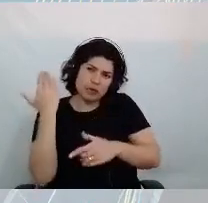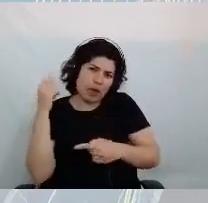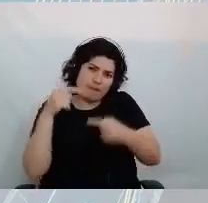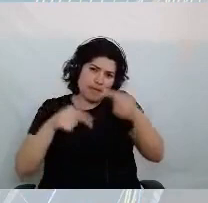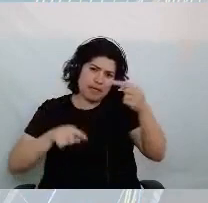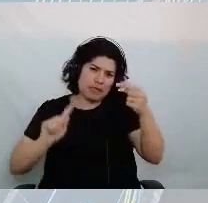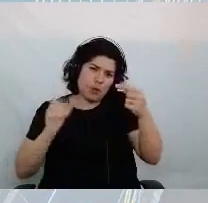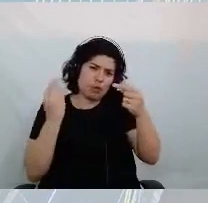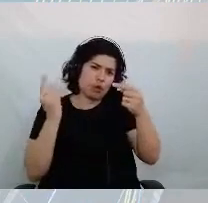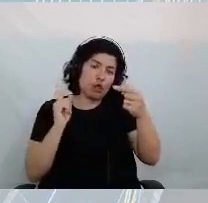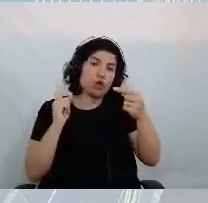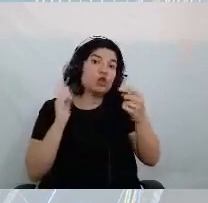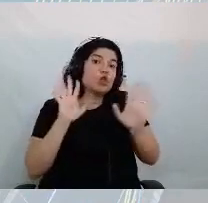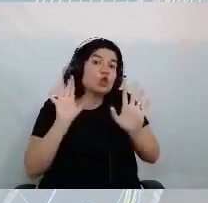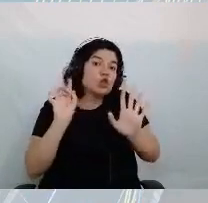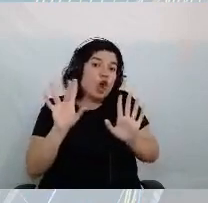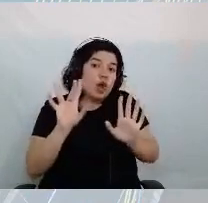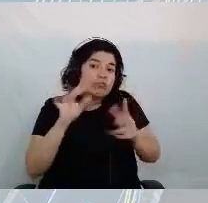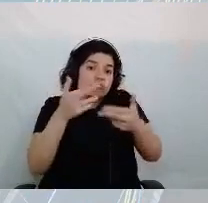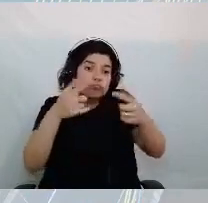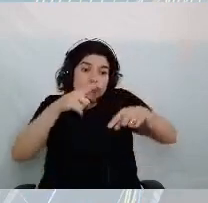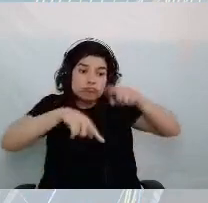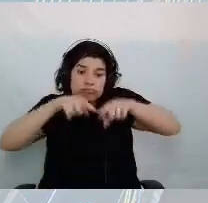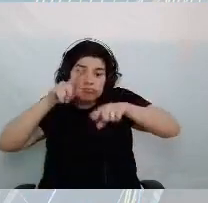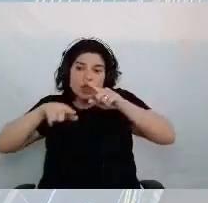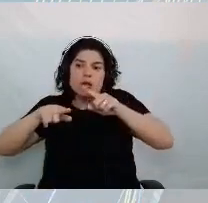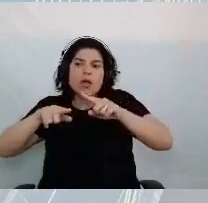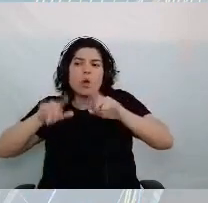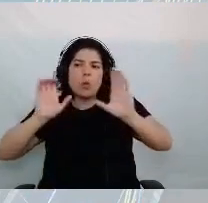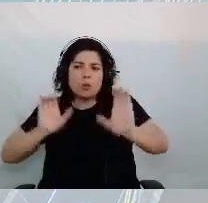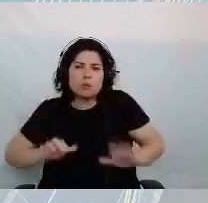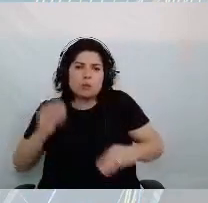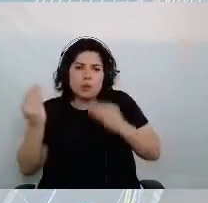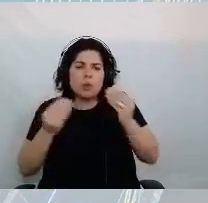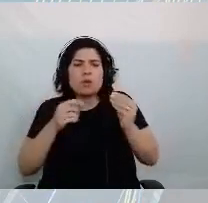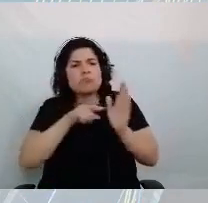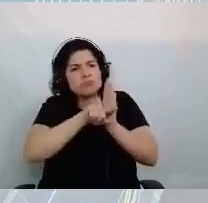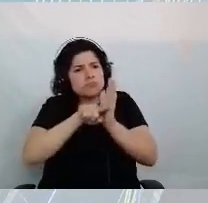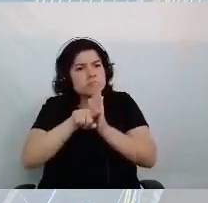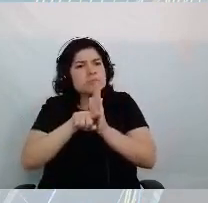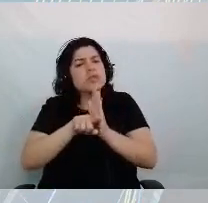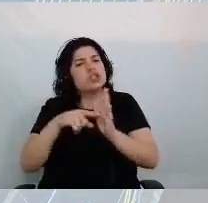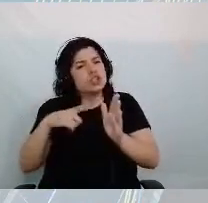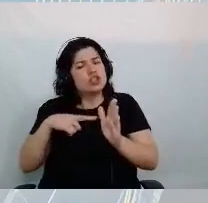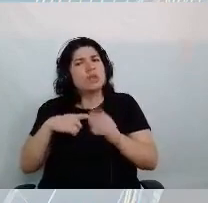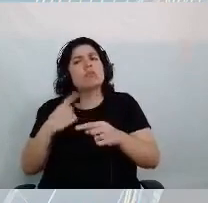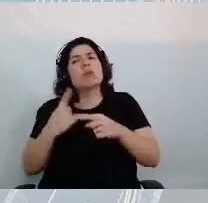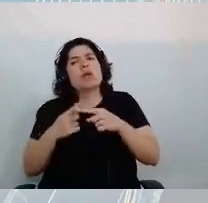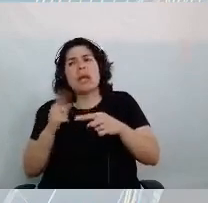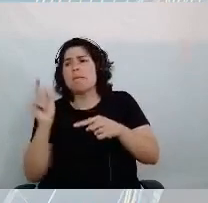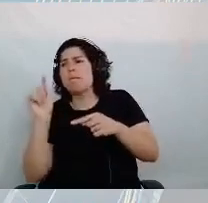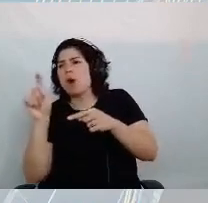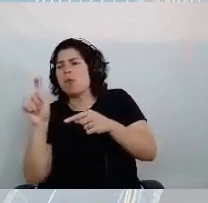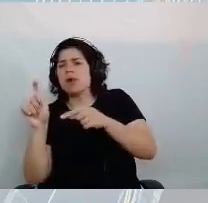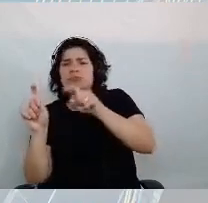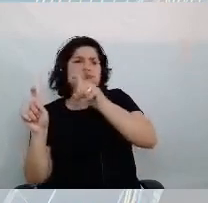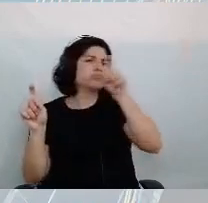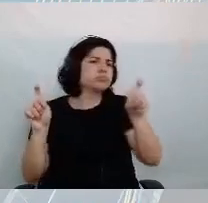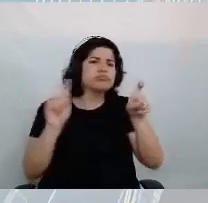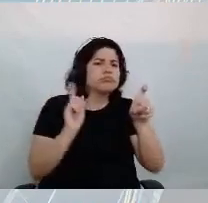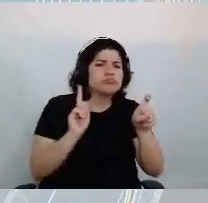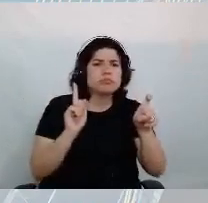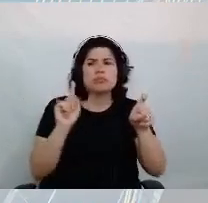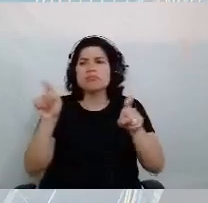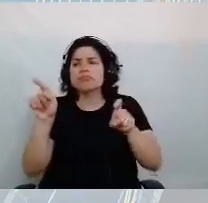comportamento dos componentes e explicava, e tinha um motivo porque eu colocava o botão de um lado e não de outro, e conseguia apresentar